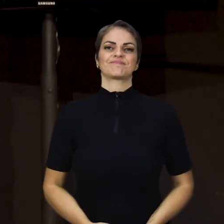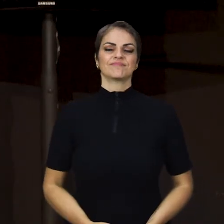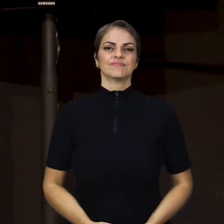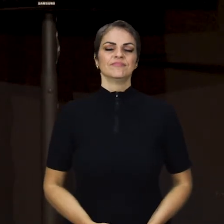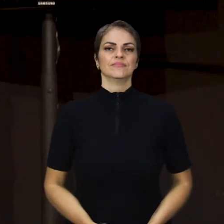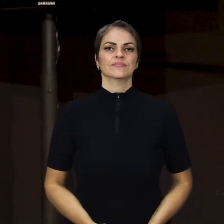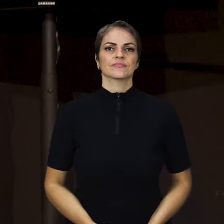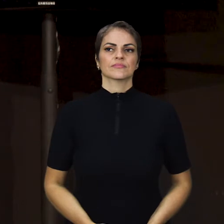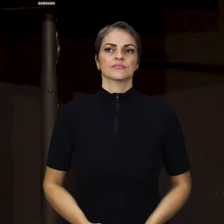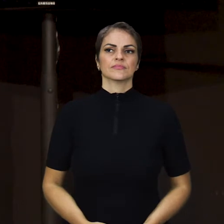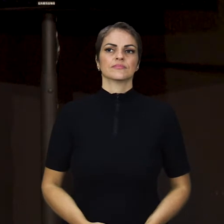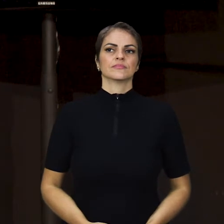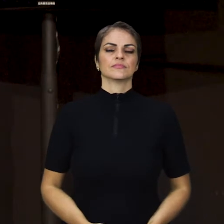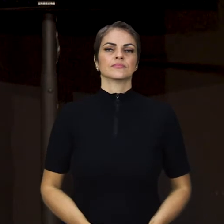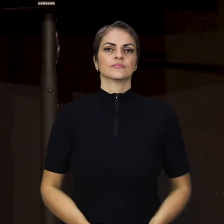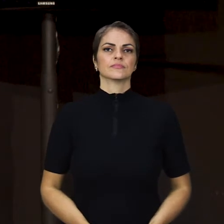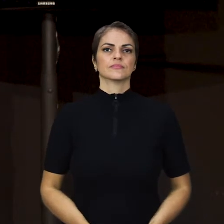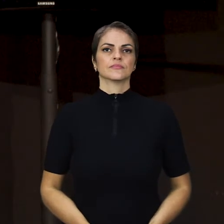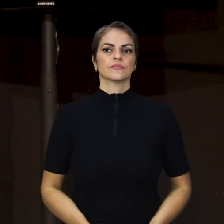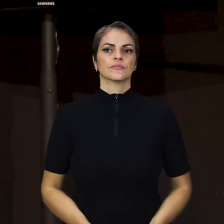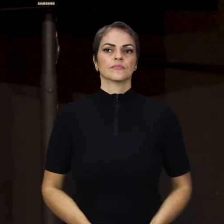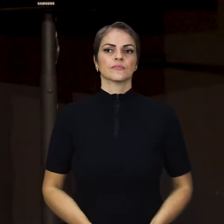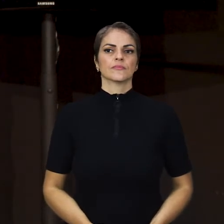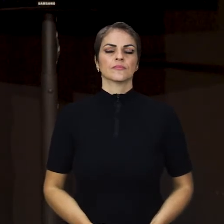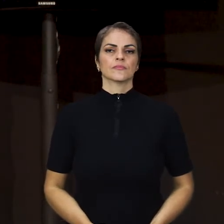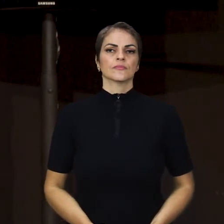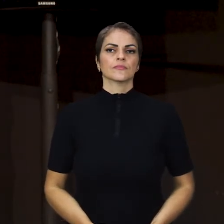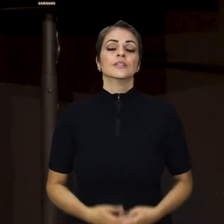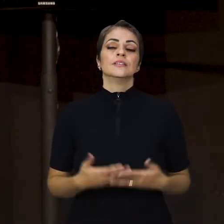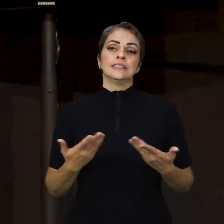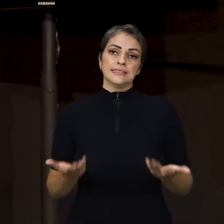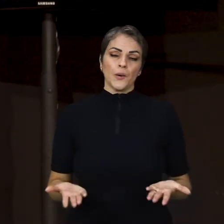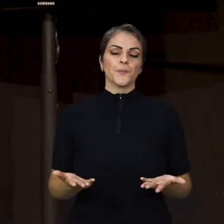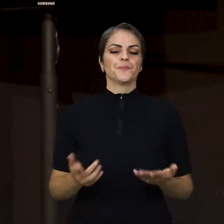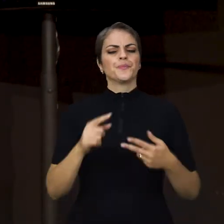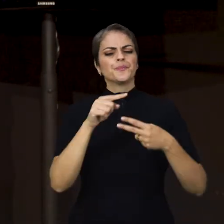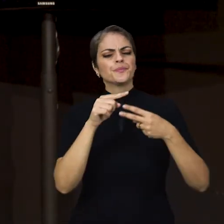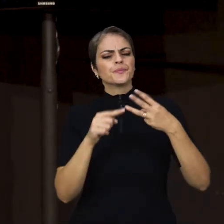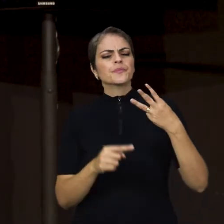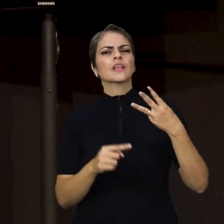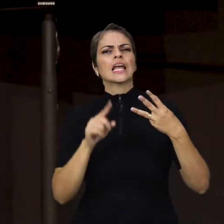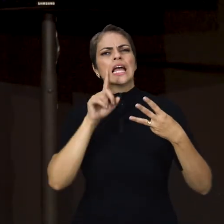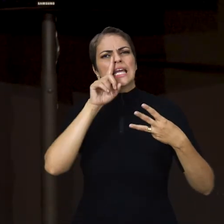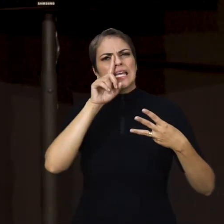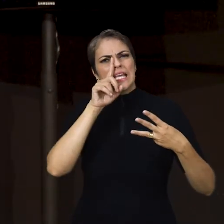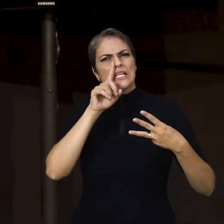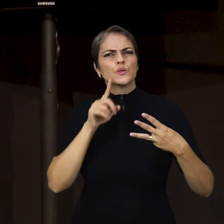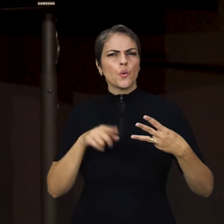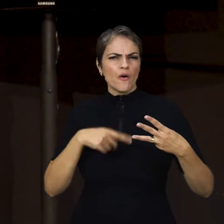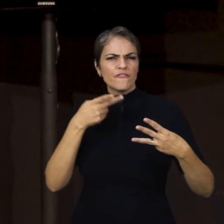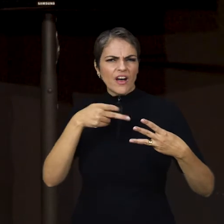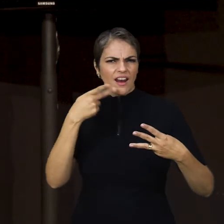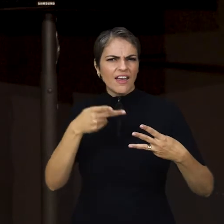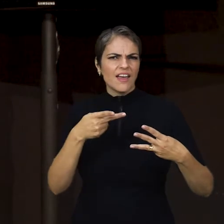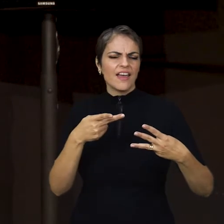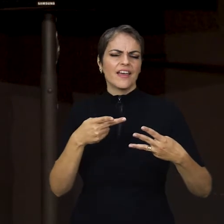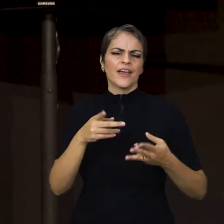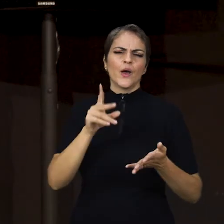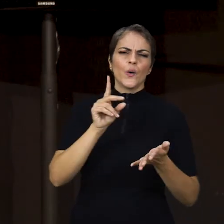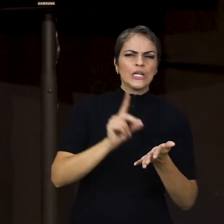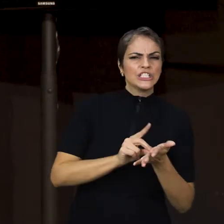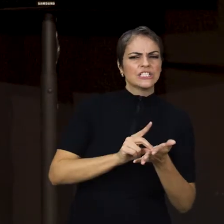Agora, existem, além daqueles riscos que eu mencionei um pouco antes, aqueles riscos de